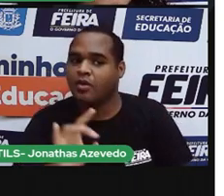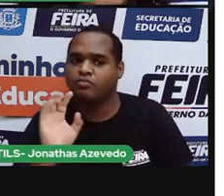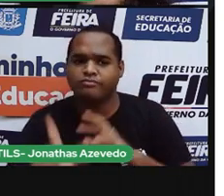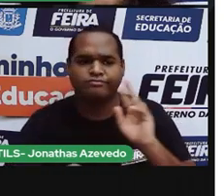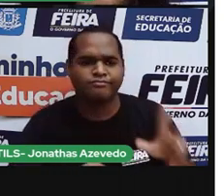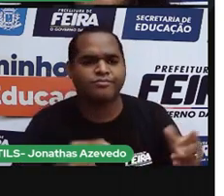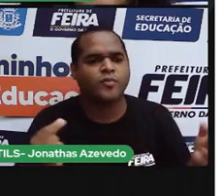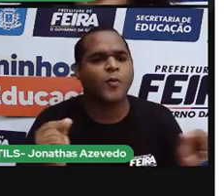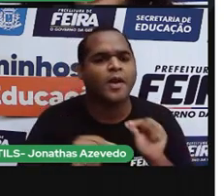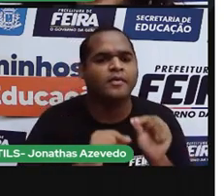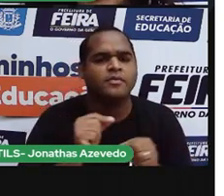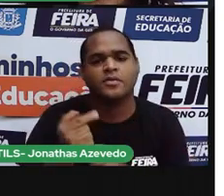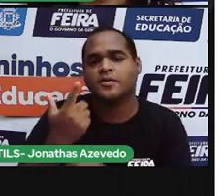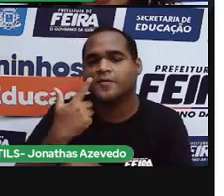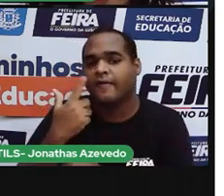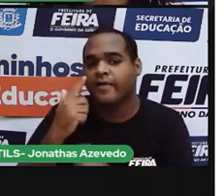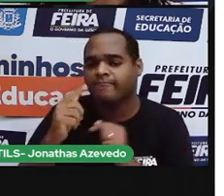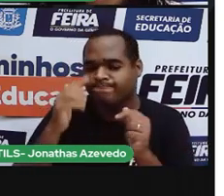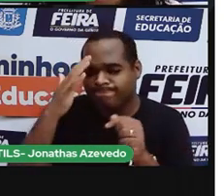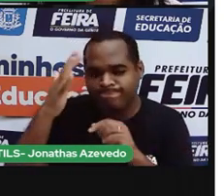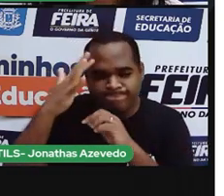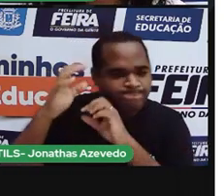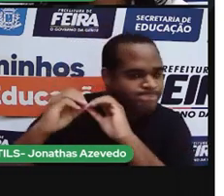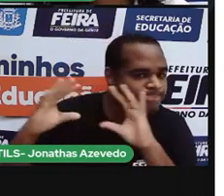espécie? Quero ver adivinhar.